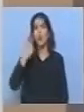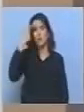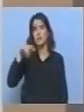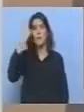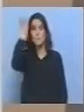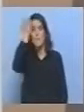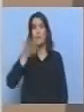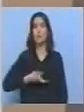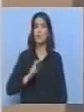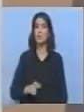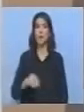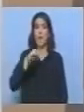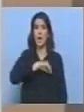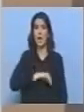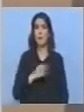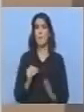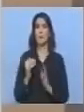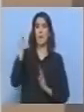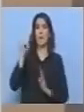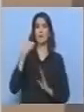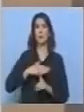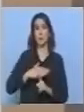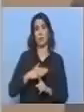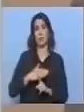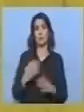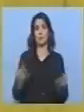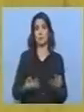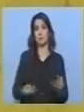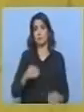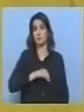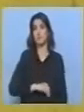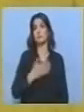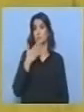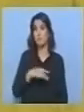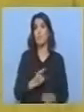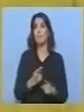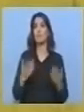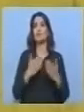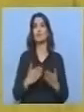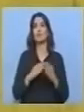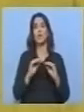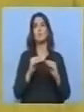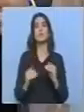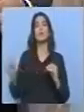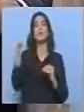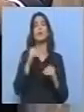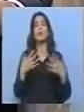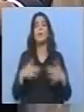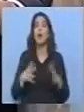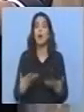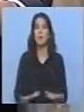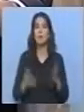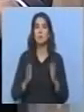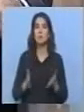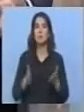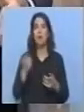e doutores ganham muito mais que a média e, portanto, são de facto recompensados por terem estudado no ensino superior. Agora,